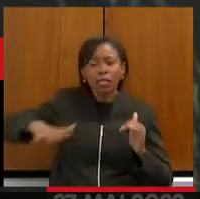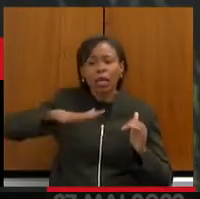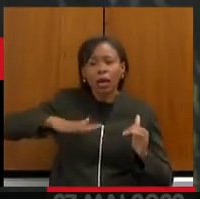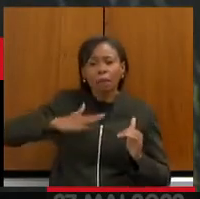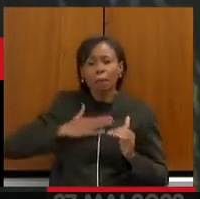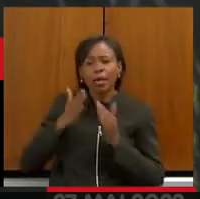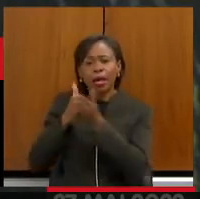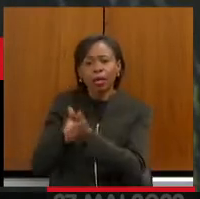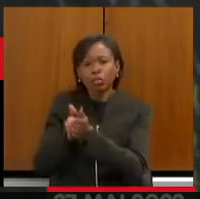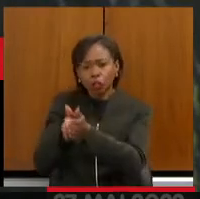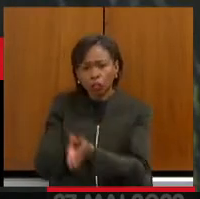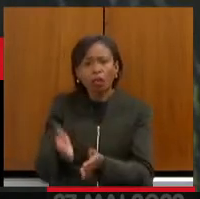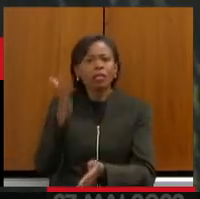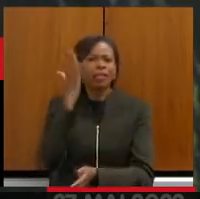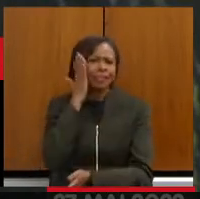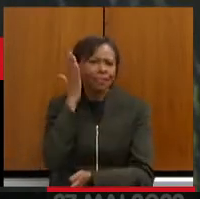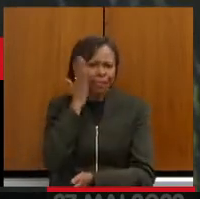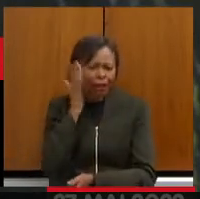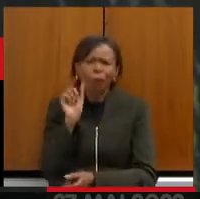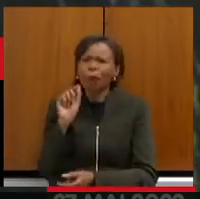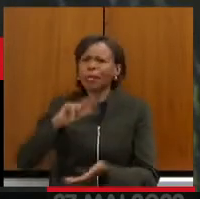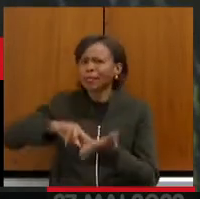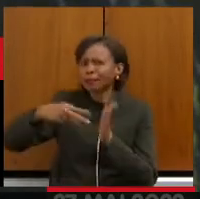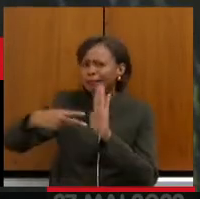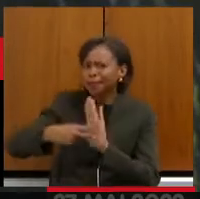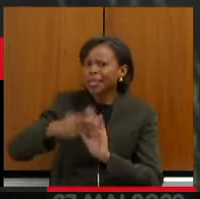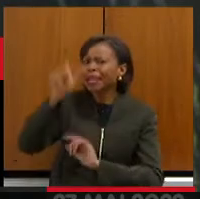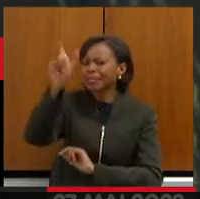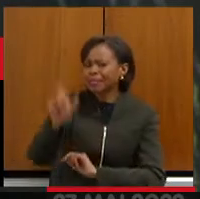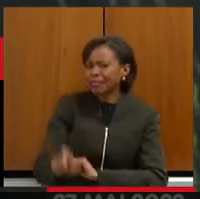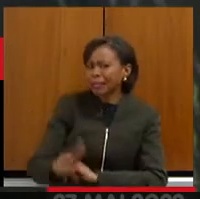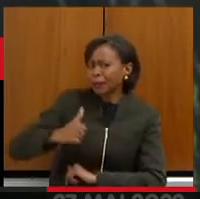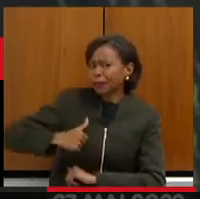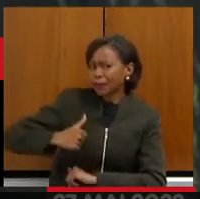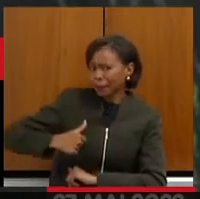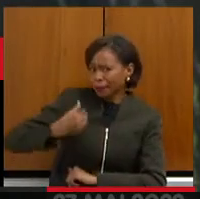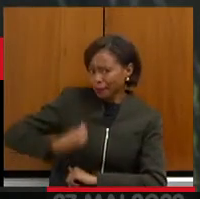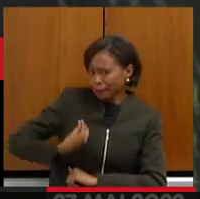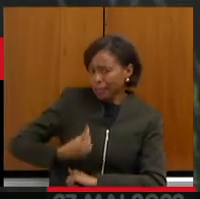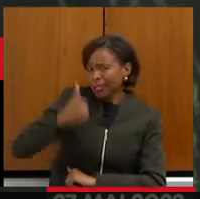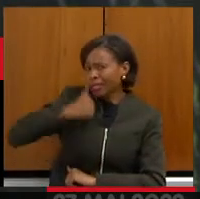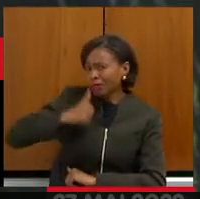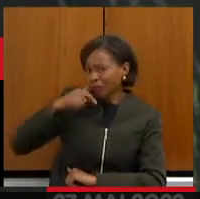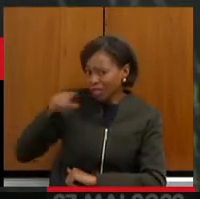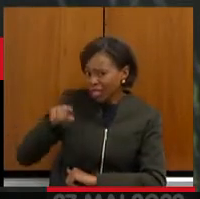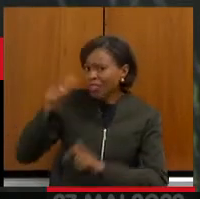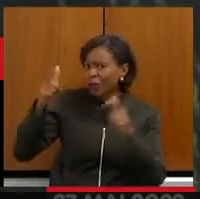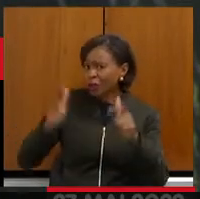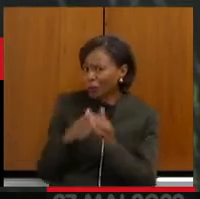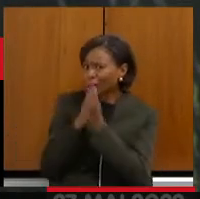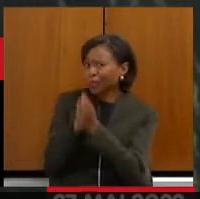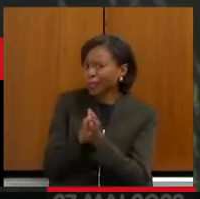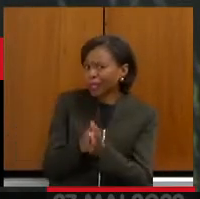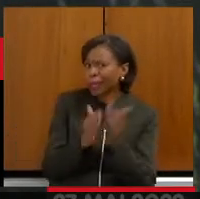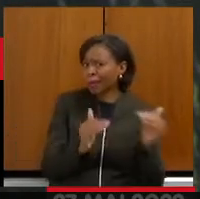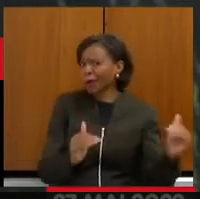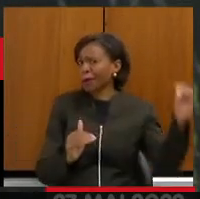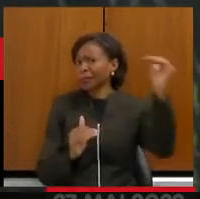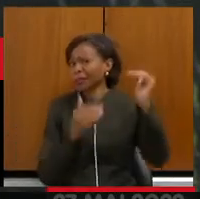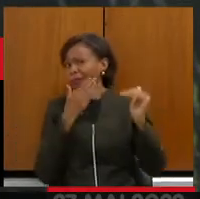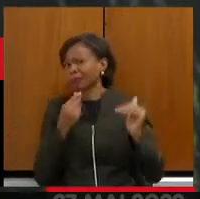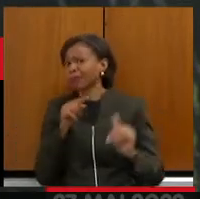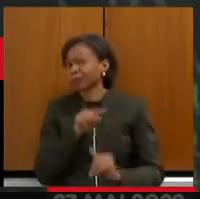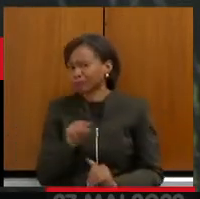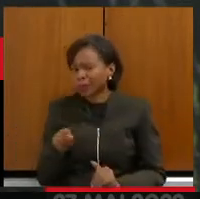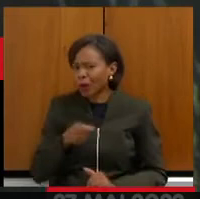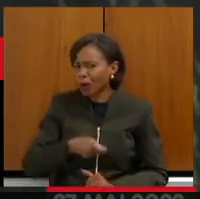nós sabemos o que é ser mulher no Vale do Jequitinhonha e como somos perseguidos pelo coronelismo mas seguiremos